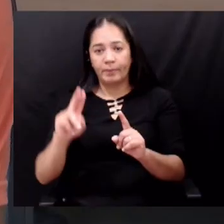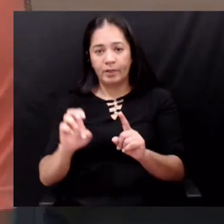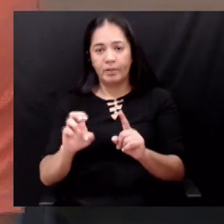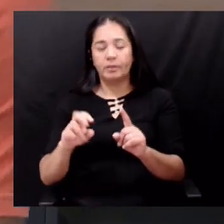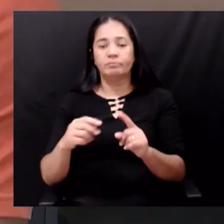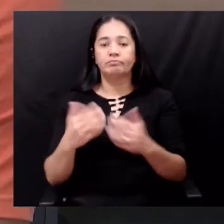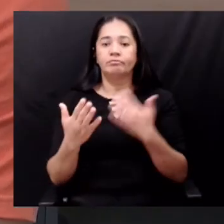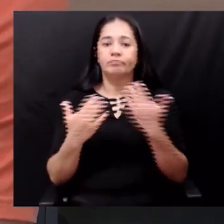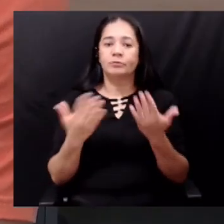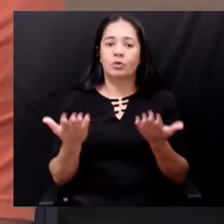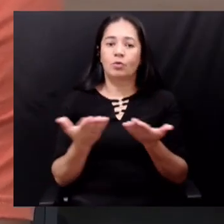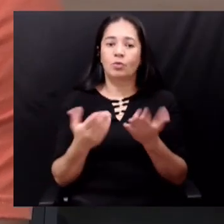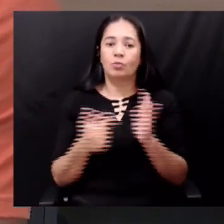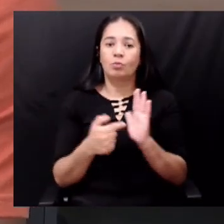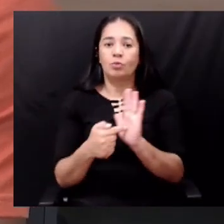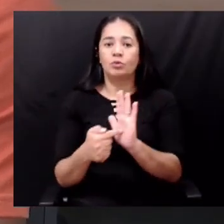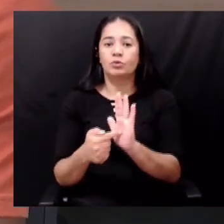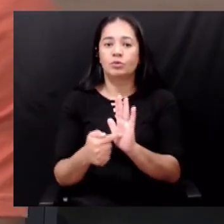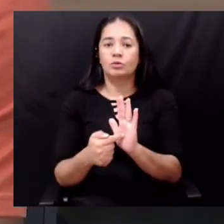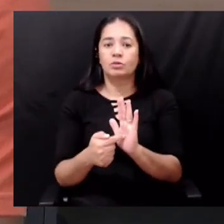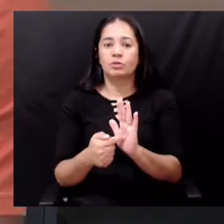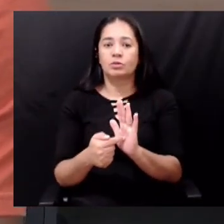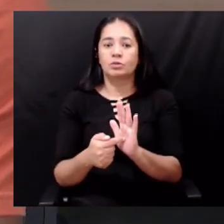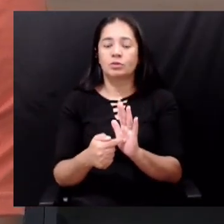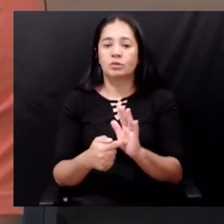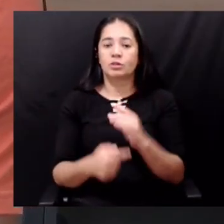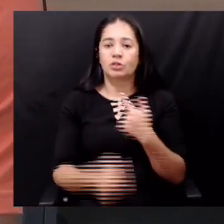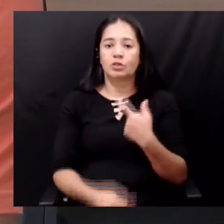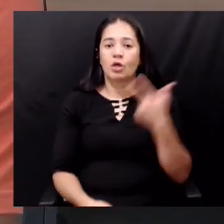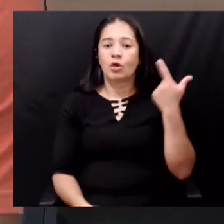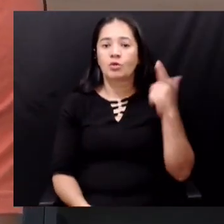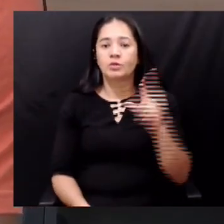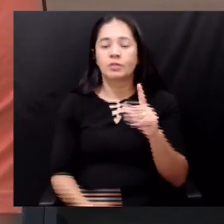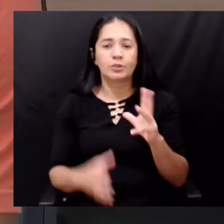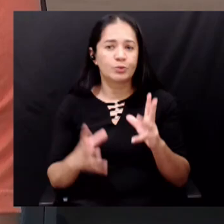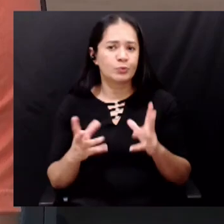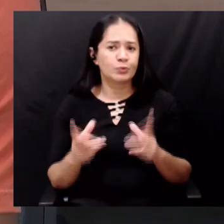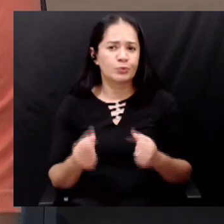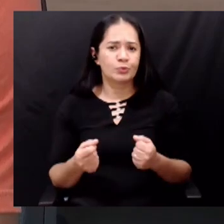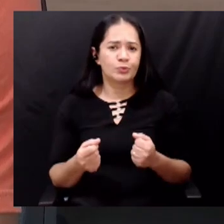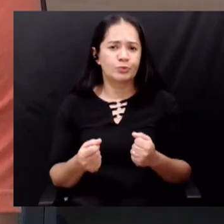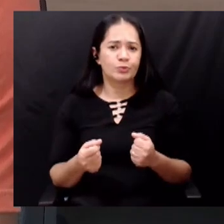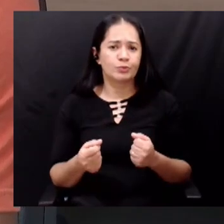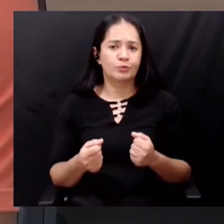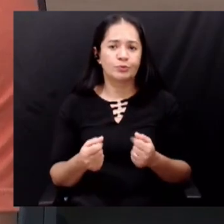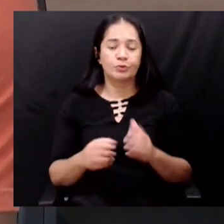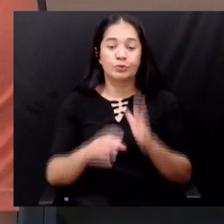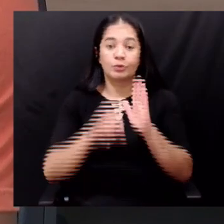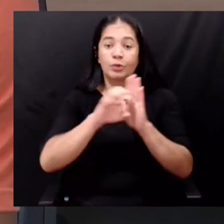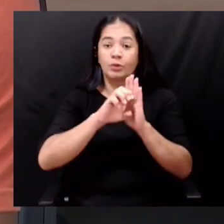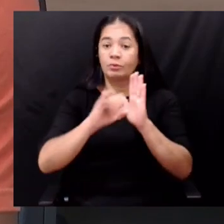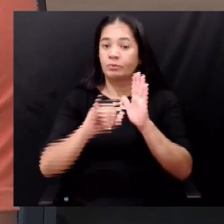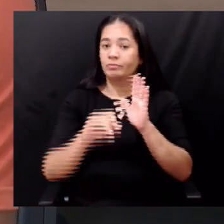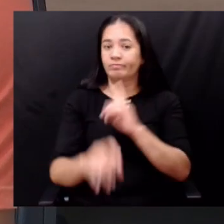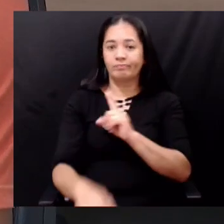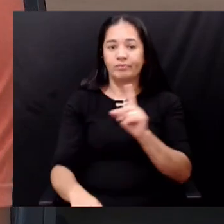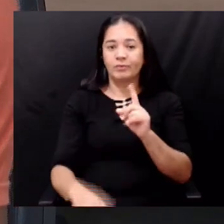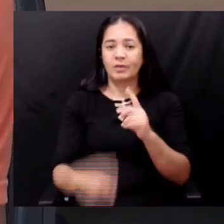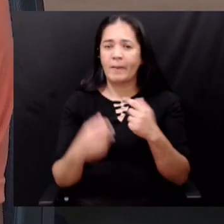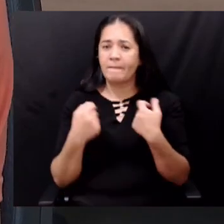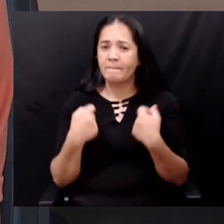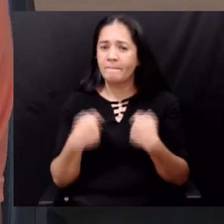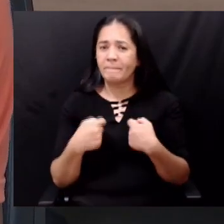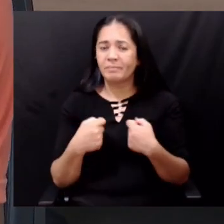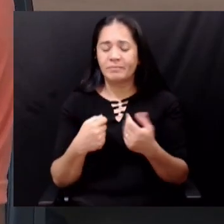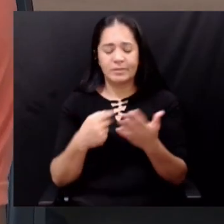mostrando para a gente que nem tudo a gente consegue captar pelo edital. Mesmo uma leitura atenta, eu acho que um